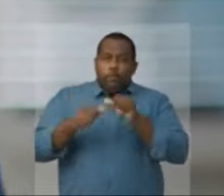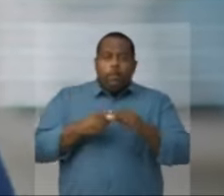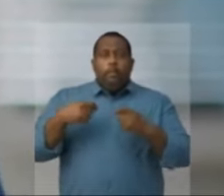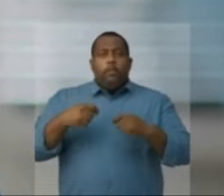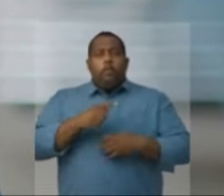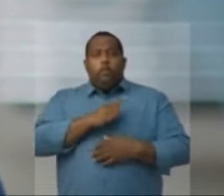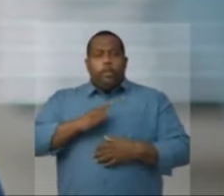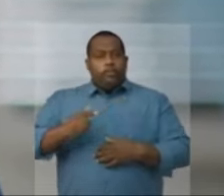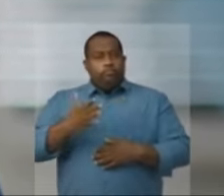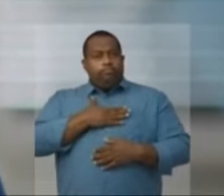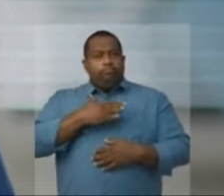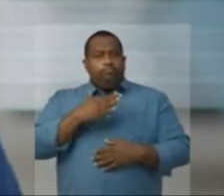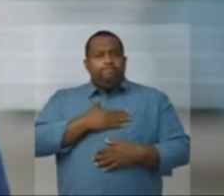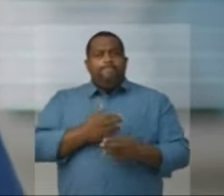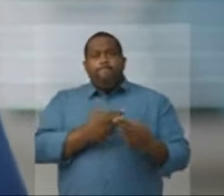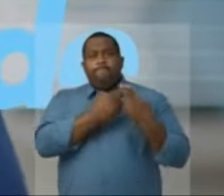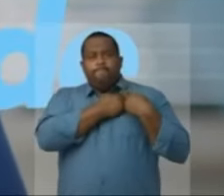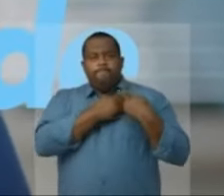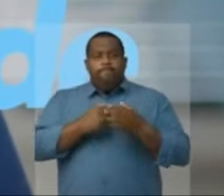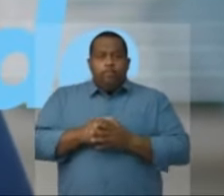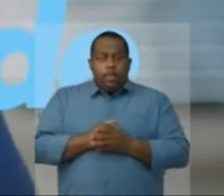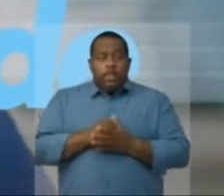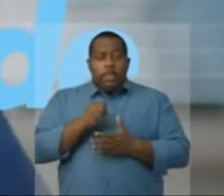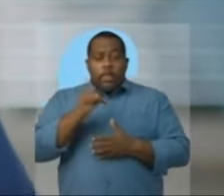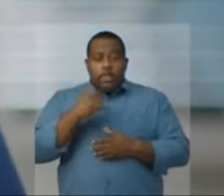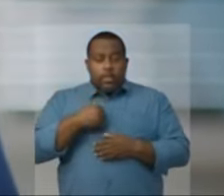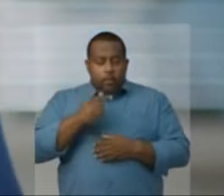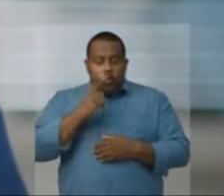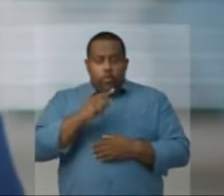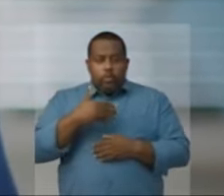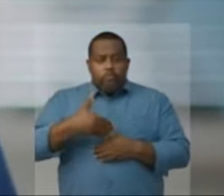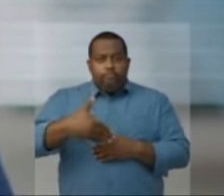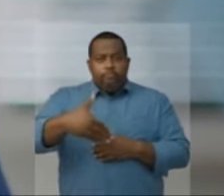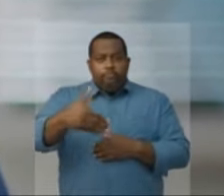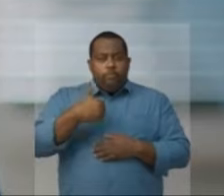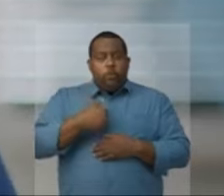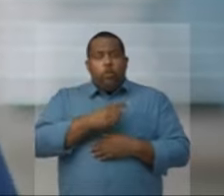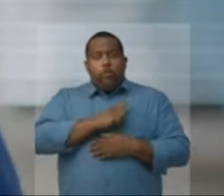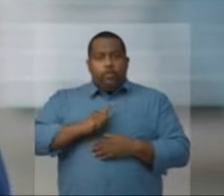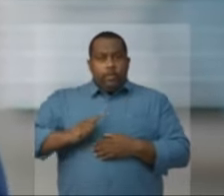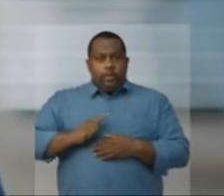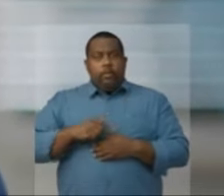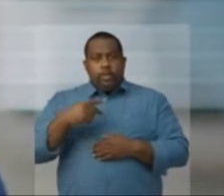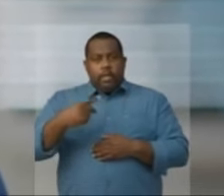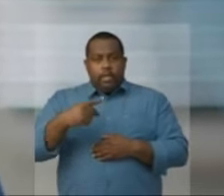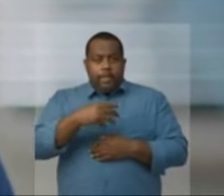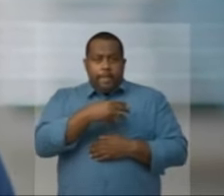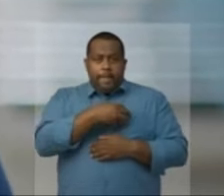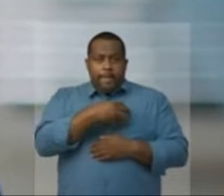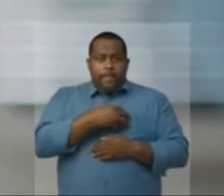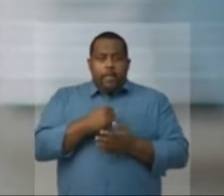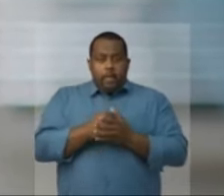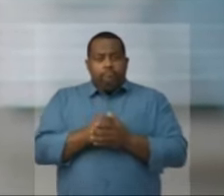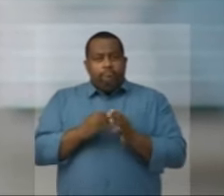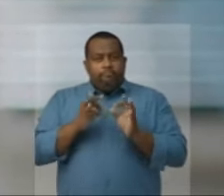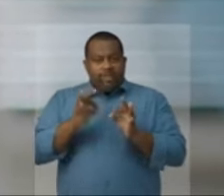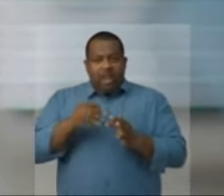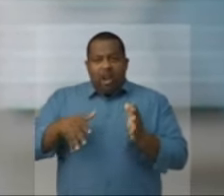Precisa de um governador que chame para si a responsabilidade. Se eu tiver a oportunidade de ser governador, aqui na